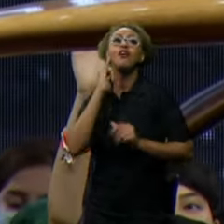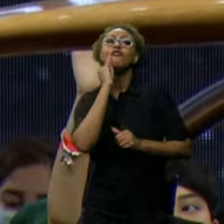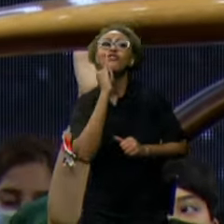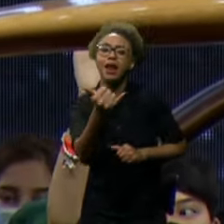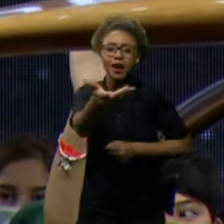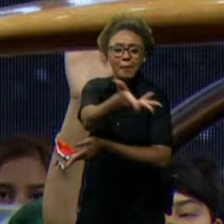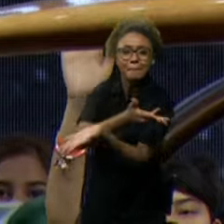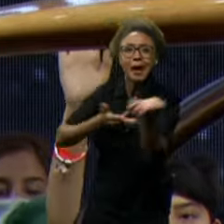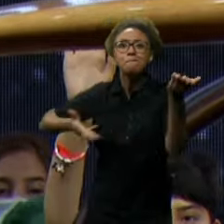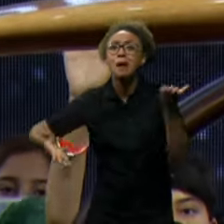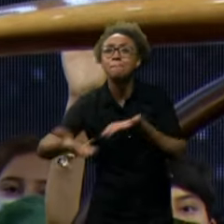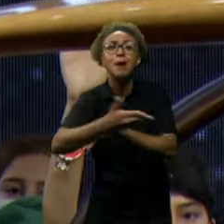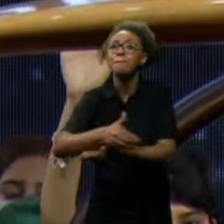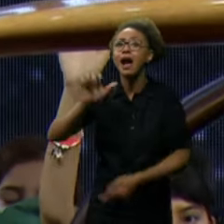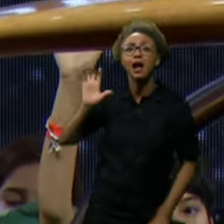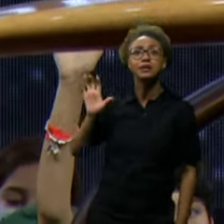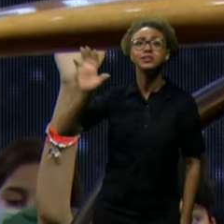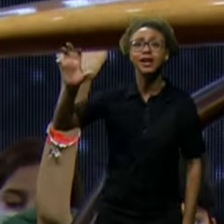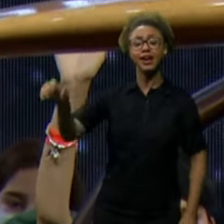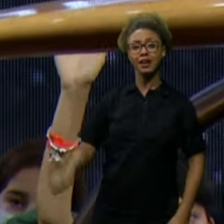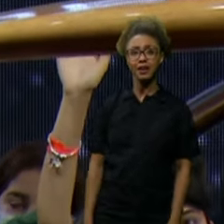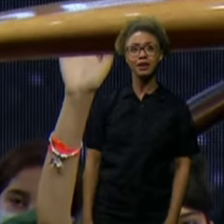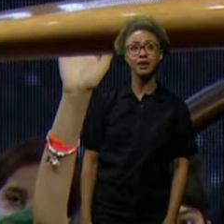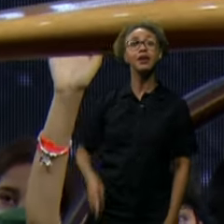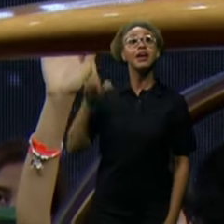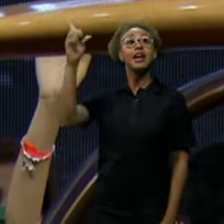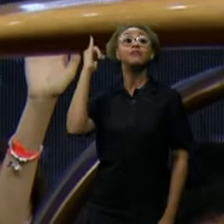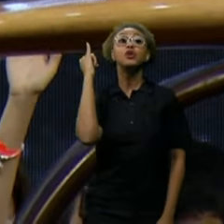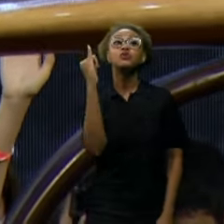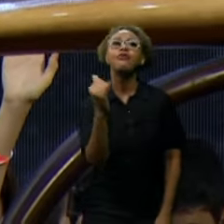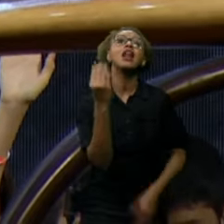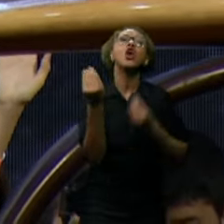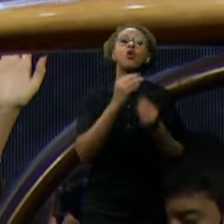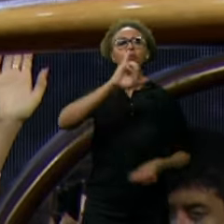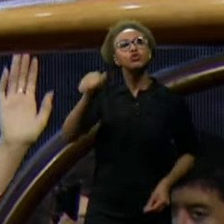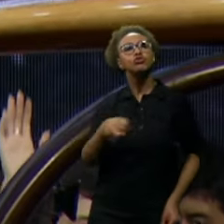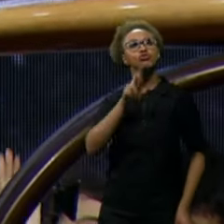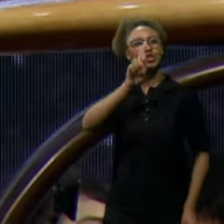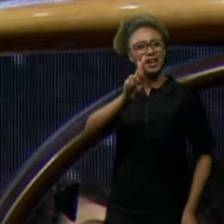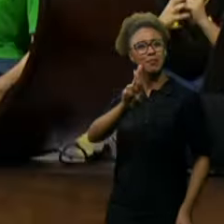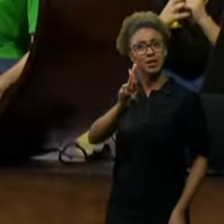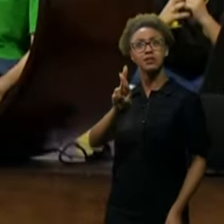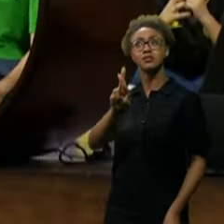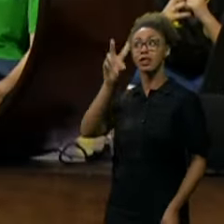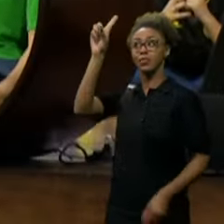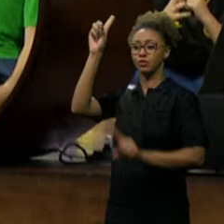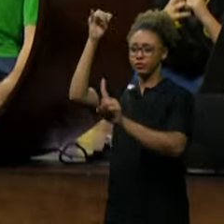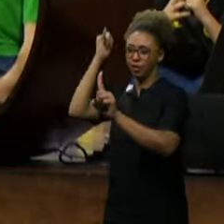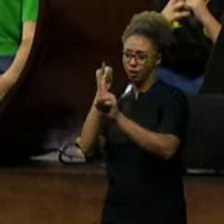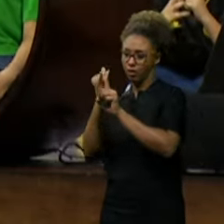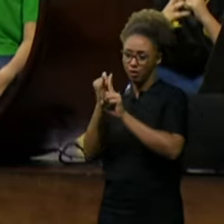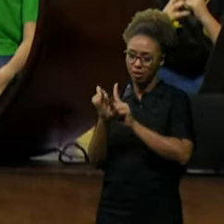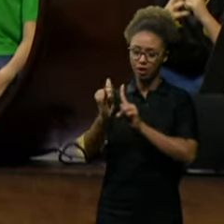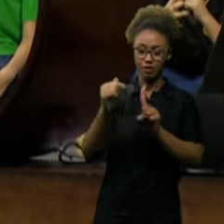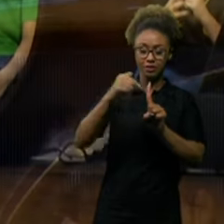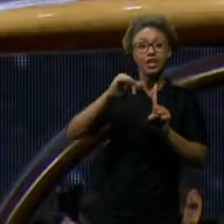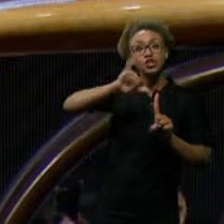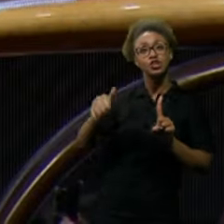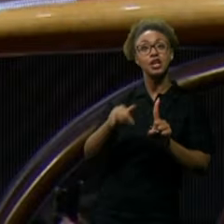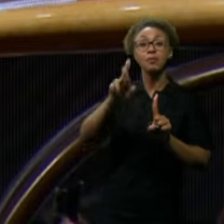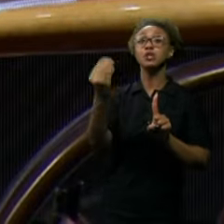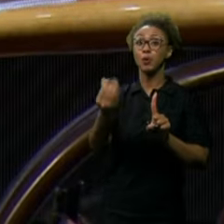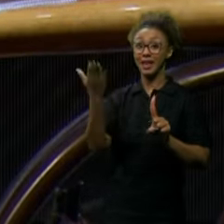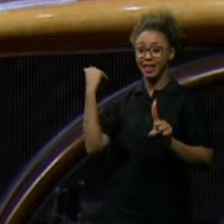comungar é de Deus eu compartilhar olha o que ele disse pela boca de Jeremias na seu povo e naquela época de Israel estavam num